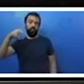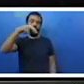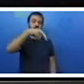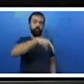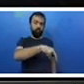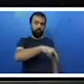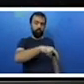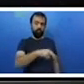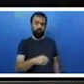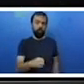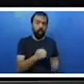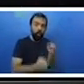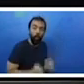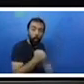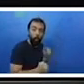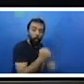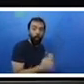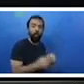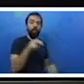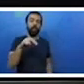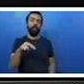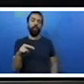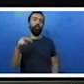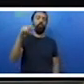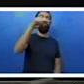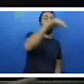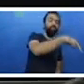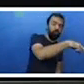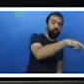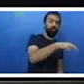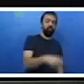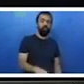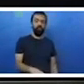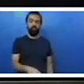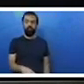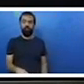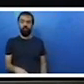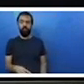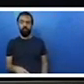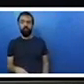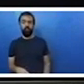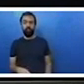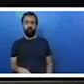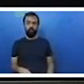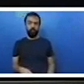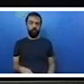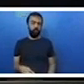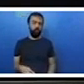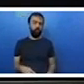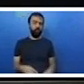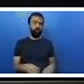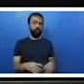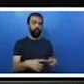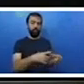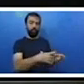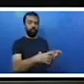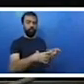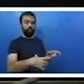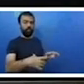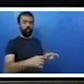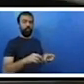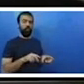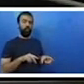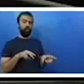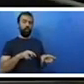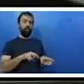após o movimento de aceleração, de um ponto para o outro. Muitas vezes utilizado para superar vãos ou fendas ou espaços, né? Por